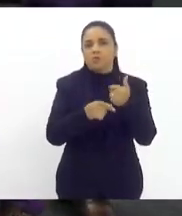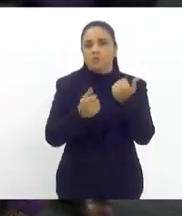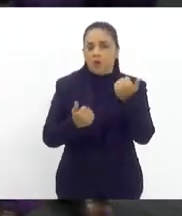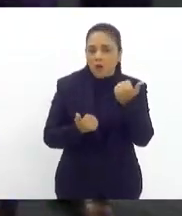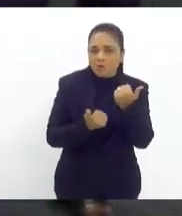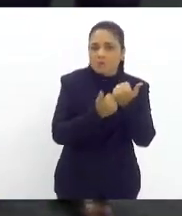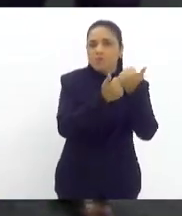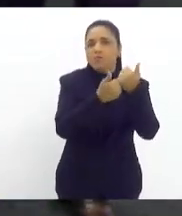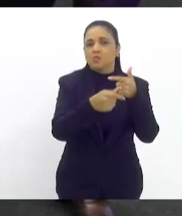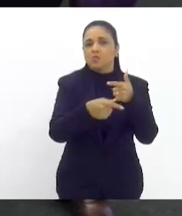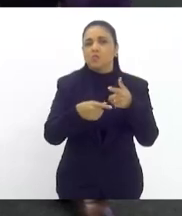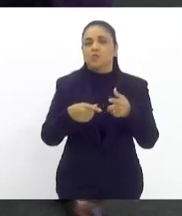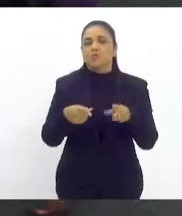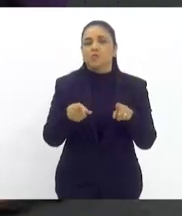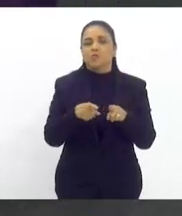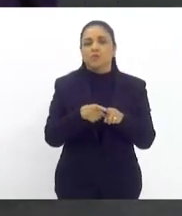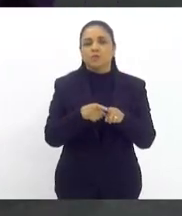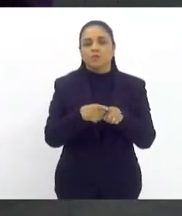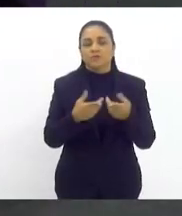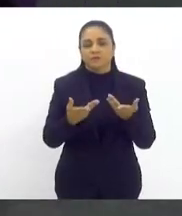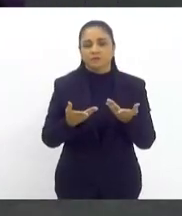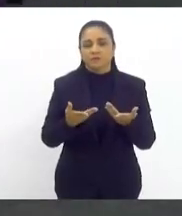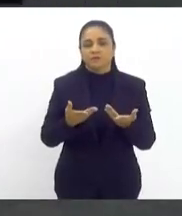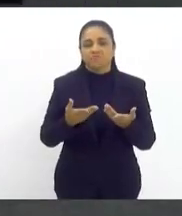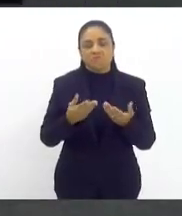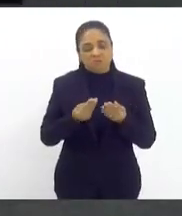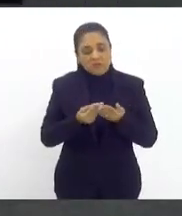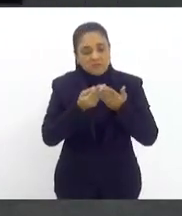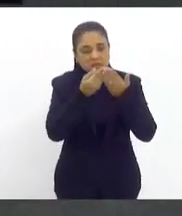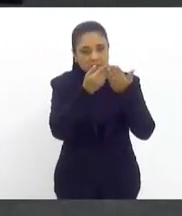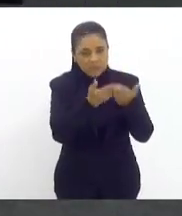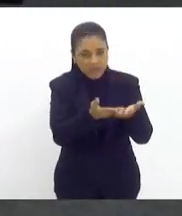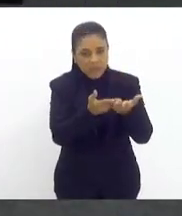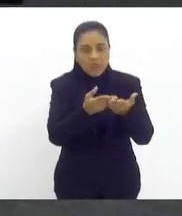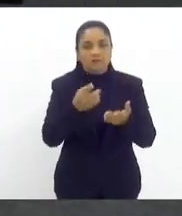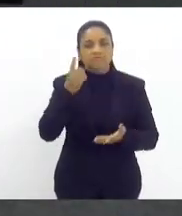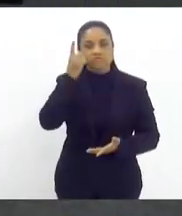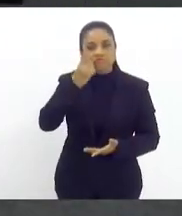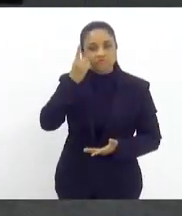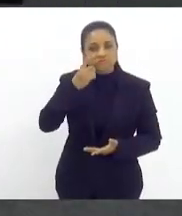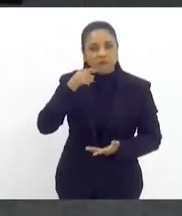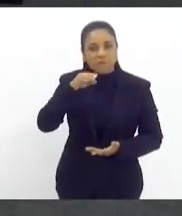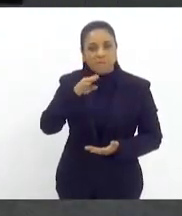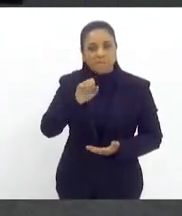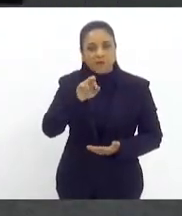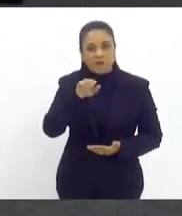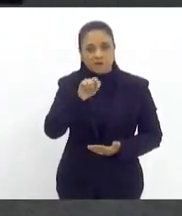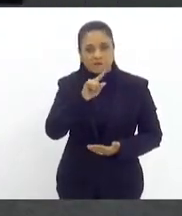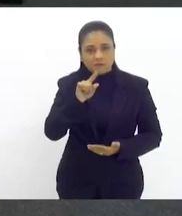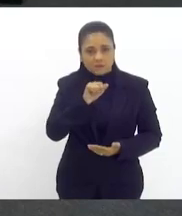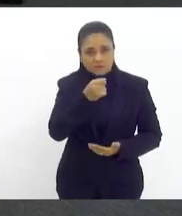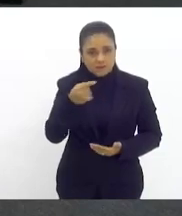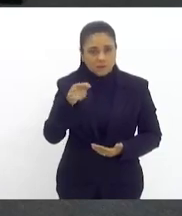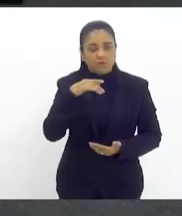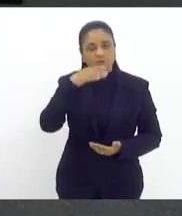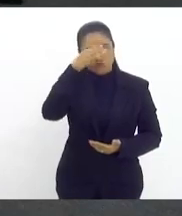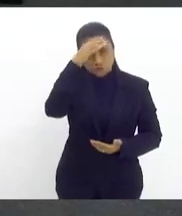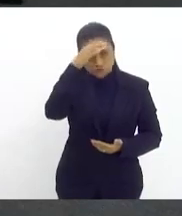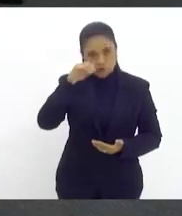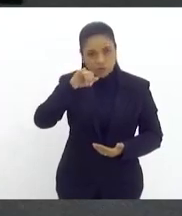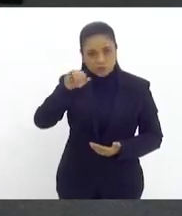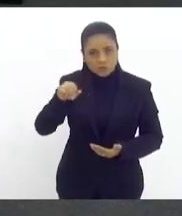confusão. Então, eu entrego a vossas excelências, deputado Brazão, deputada Tia Ju, que nos